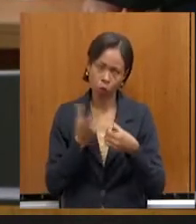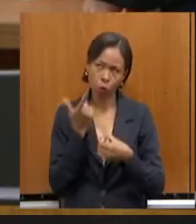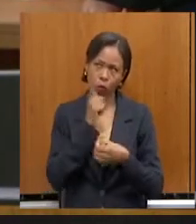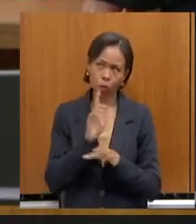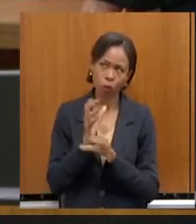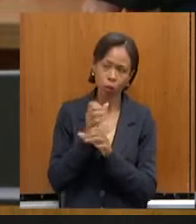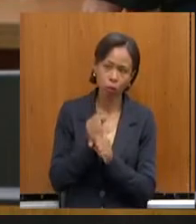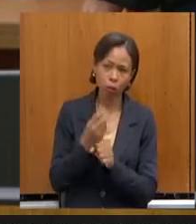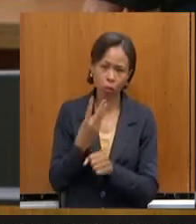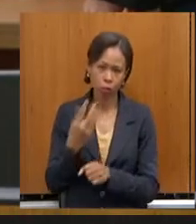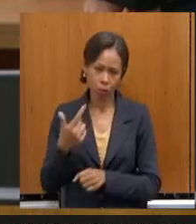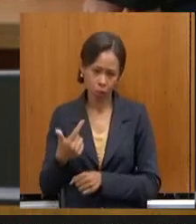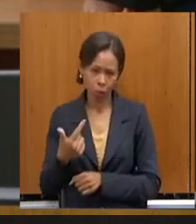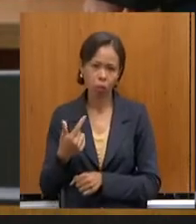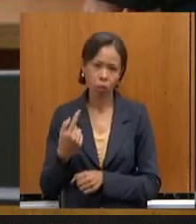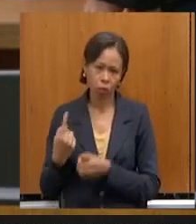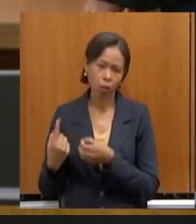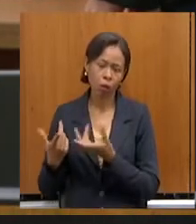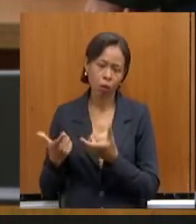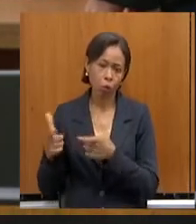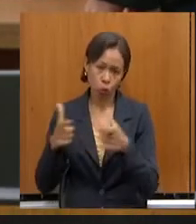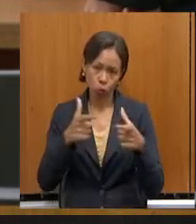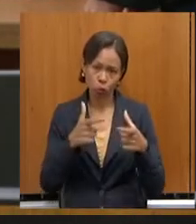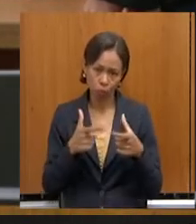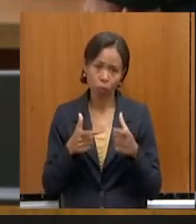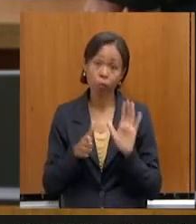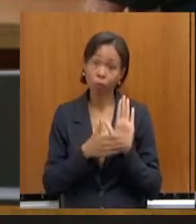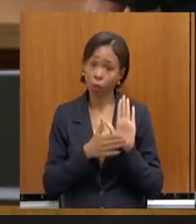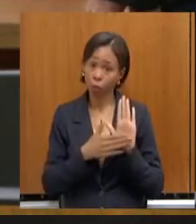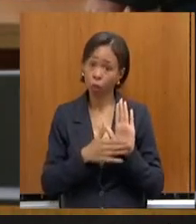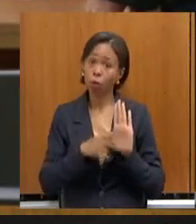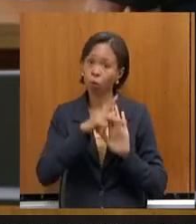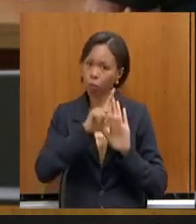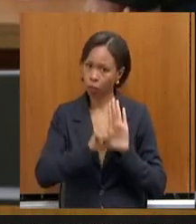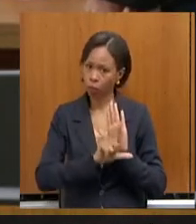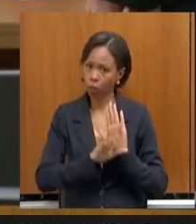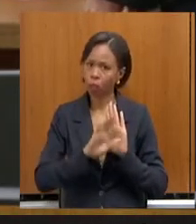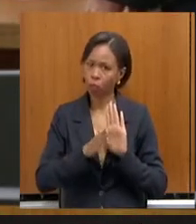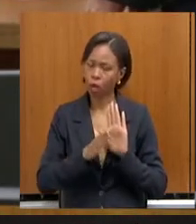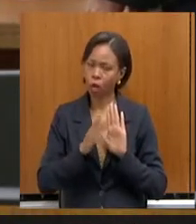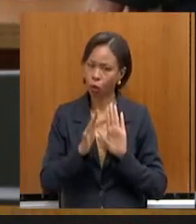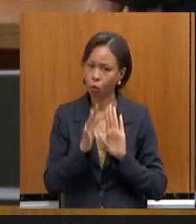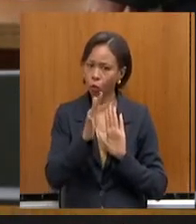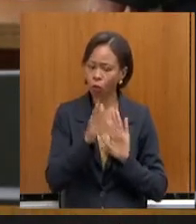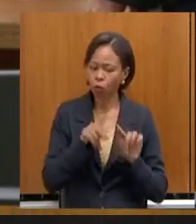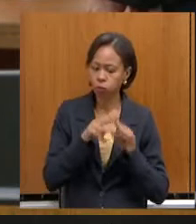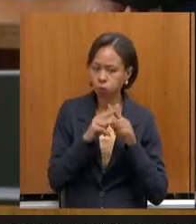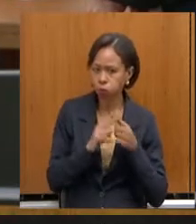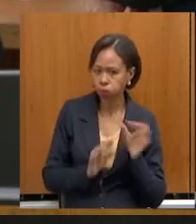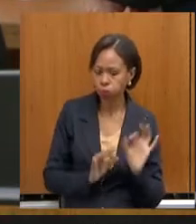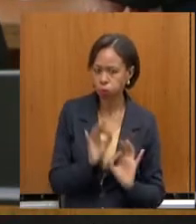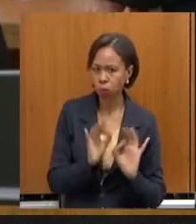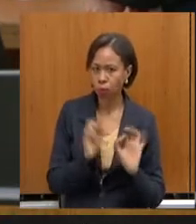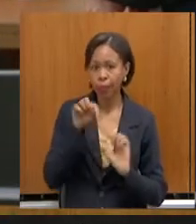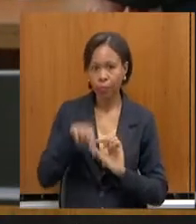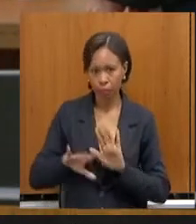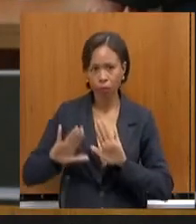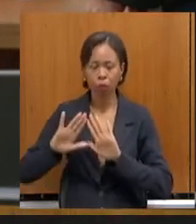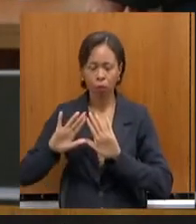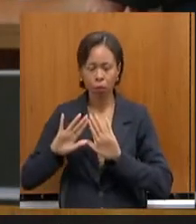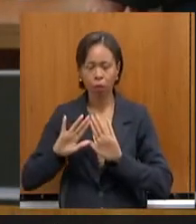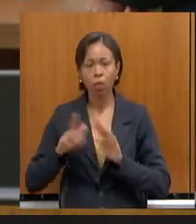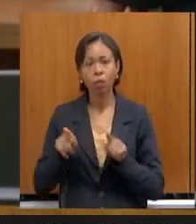proposta hoje posta no projeto de lei que é obviamente ter aprimorado a partir da apreciação desta Assembleia